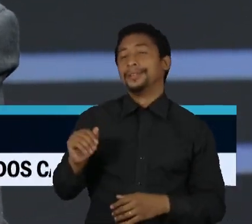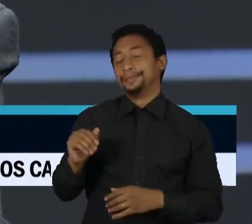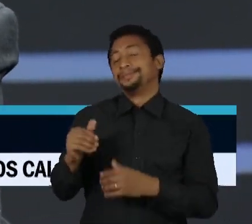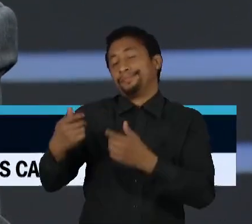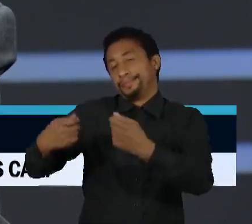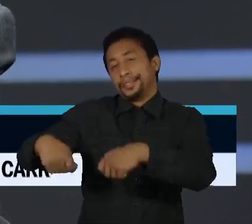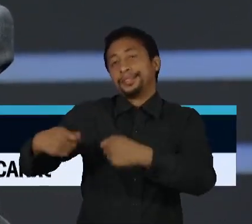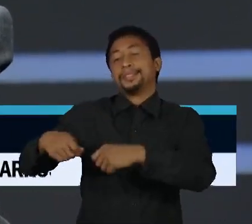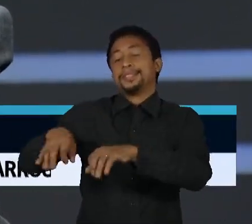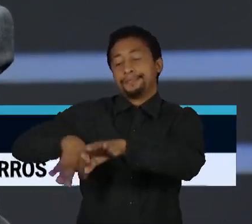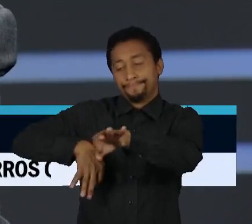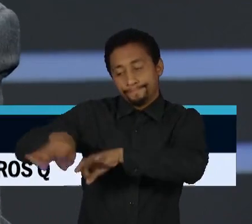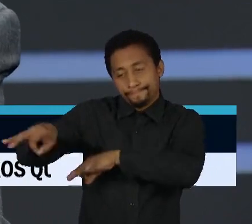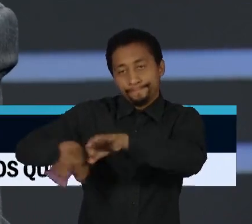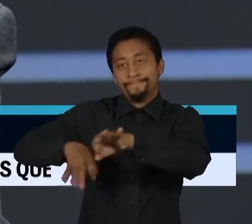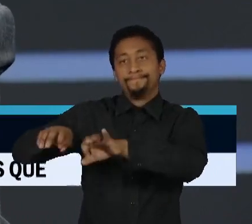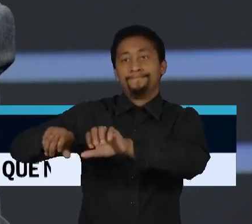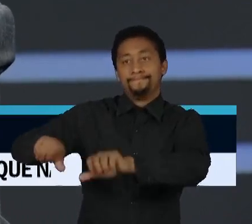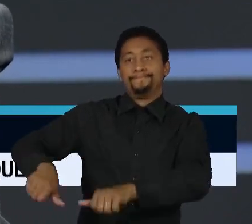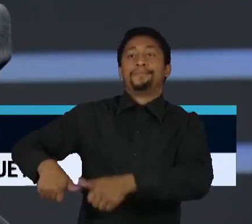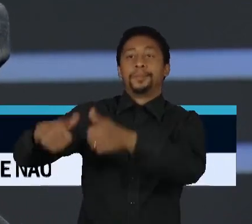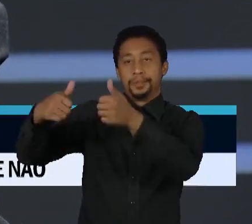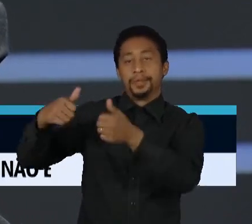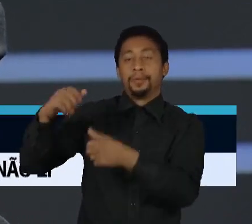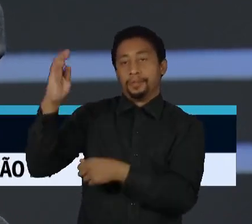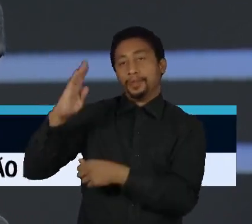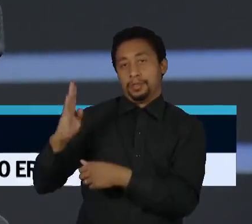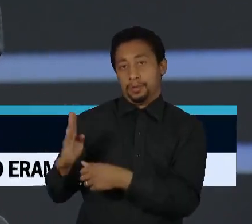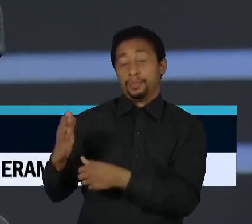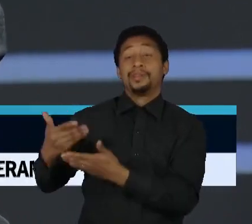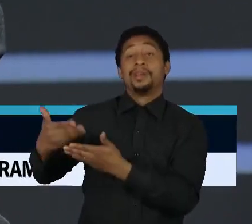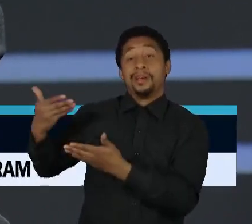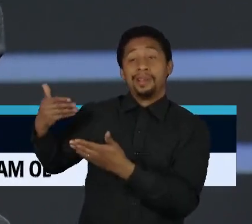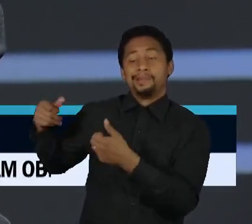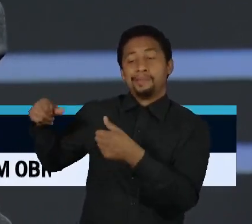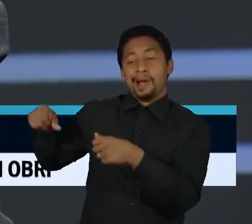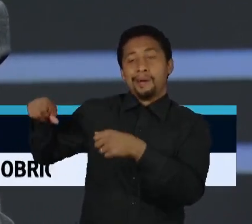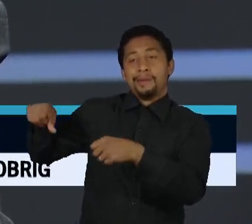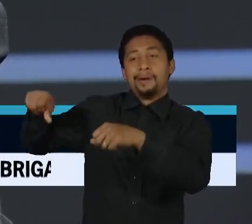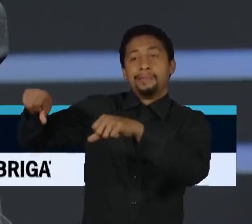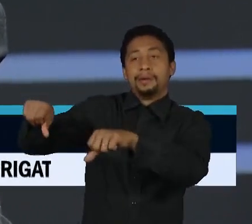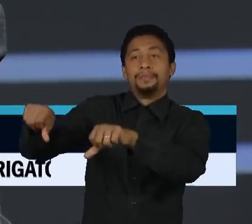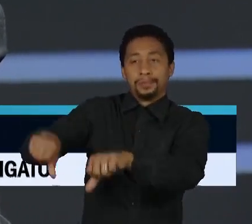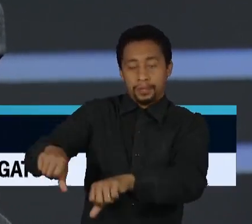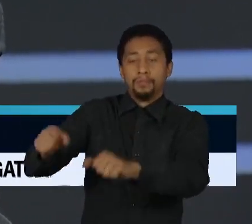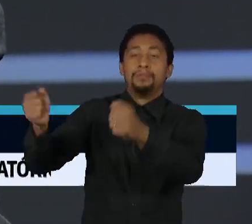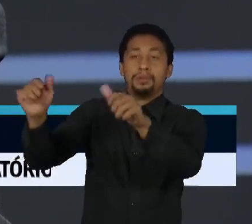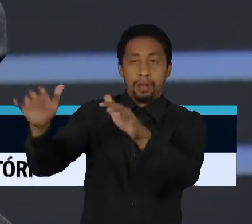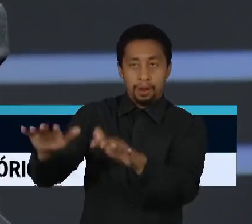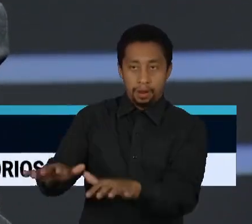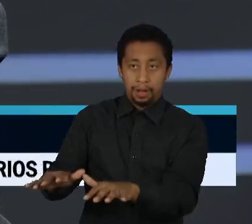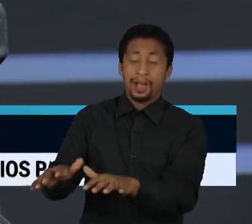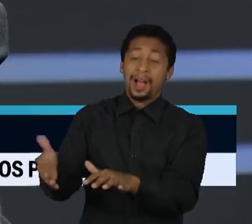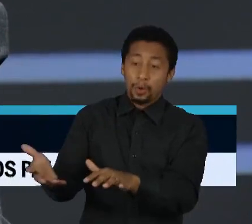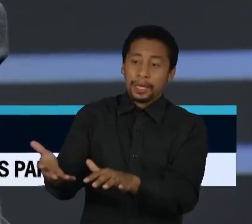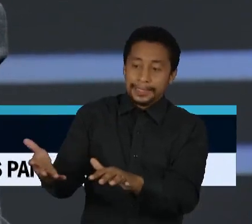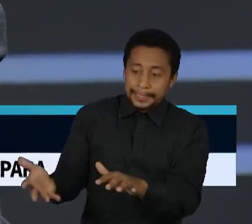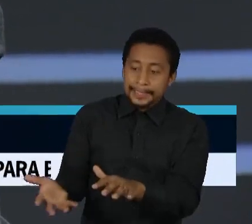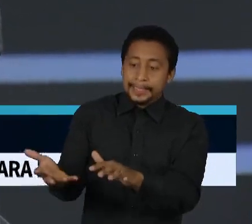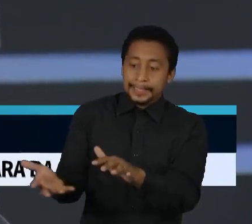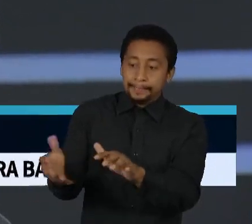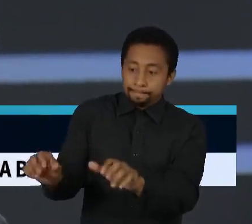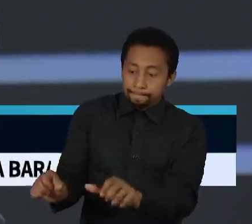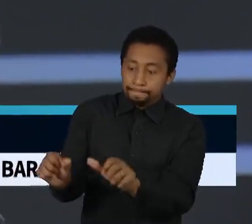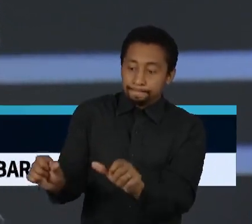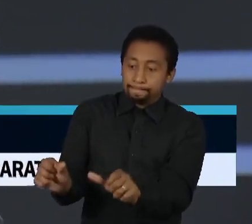necessário reconstruir o Estado brasileiro. Passou por um trabalho de destruição, especialmente no último quadriênio presidencial. Isso não se faz da noite para o dia, é uma situação